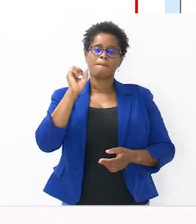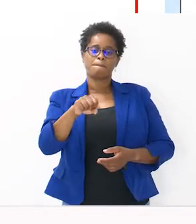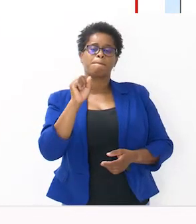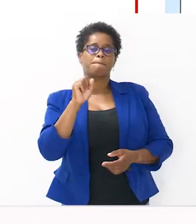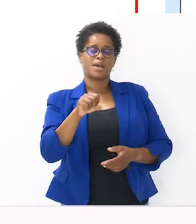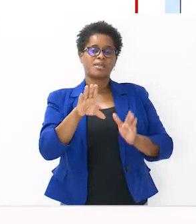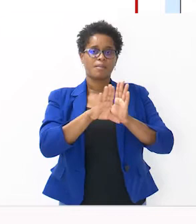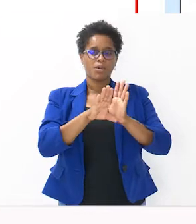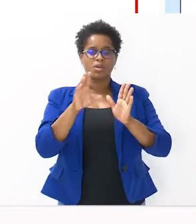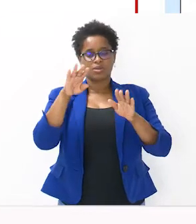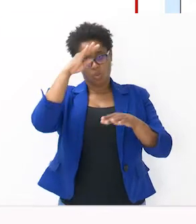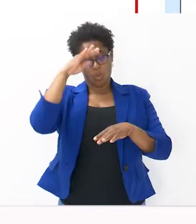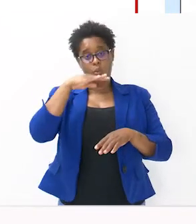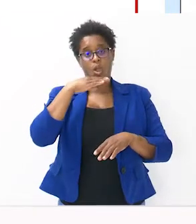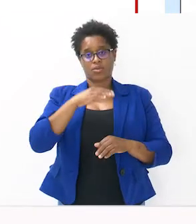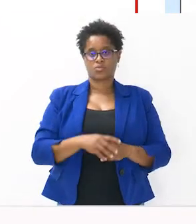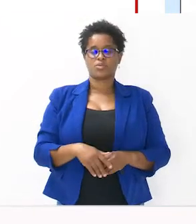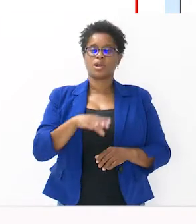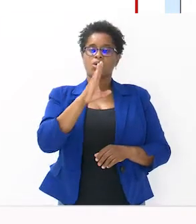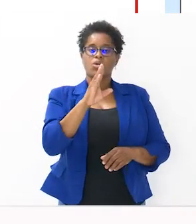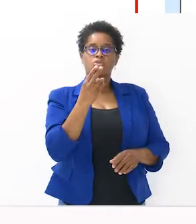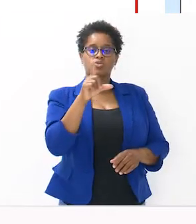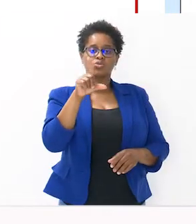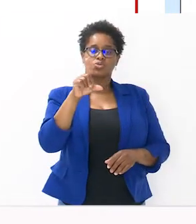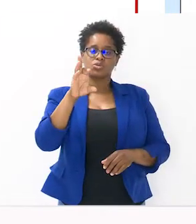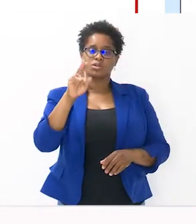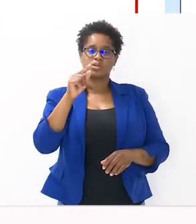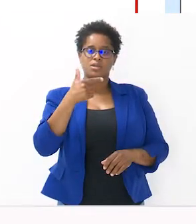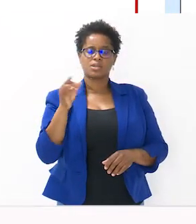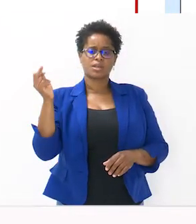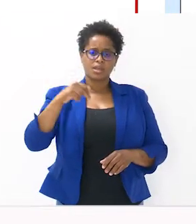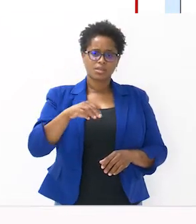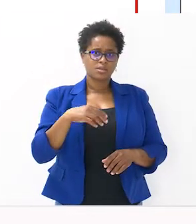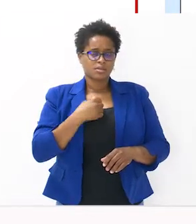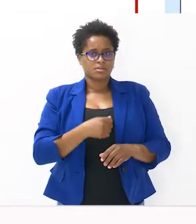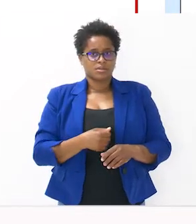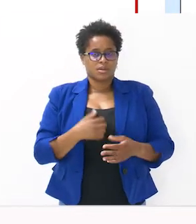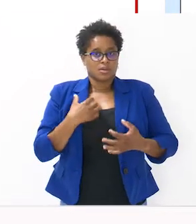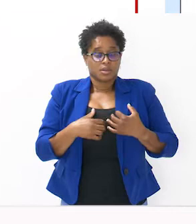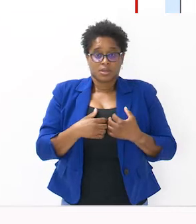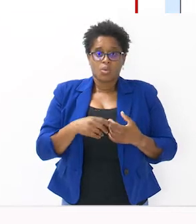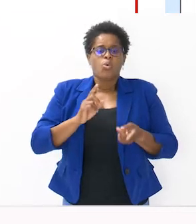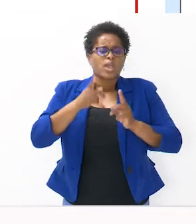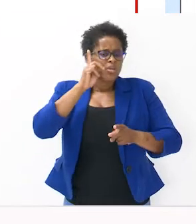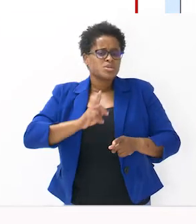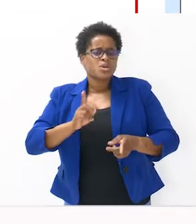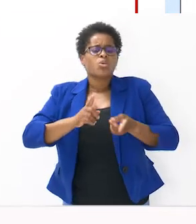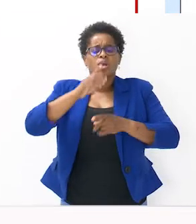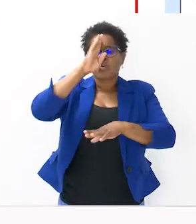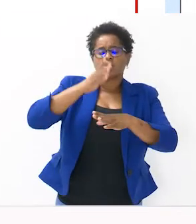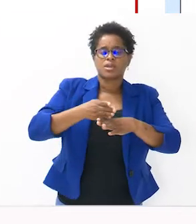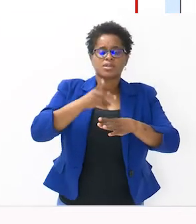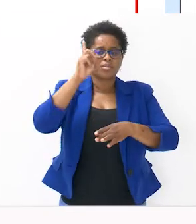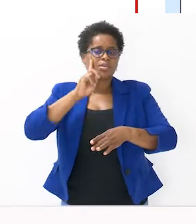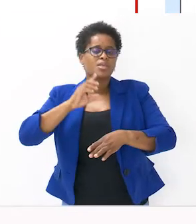do quarto. Julieta entra aflita. O que é, menina? O que se passa?